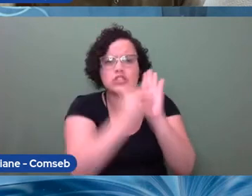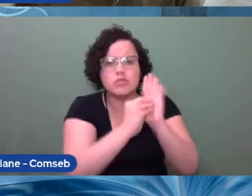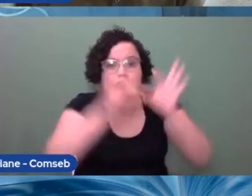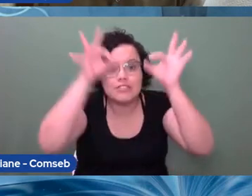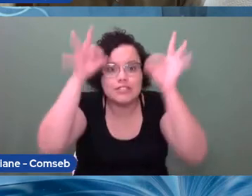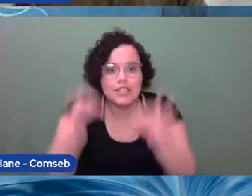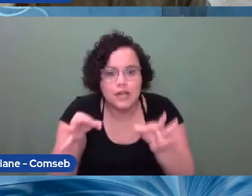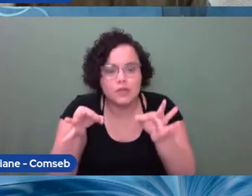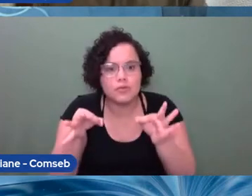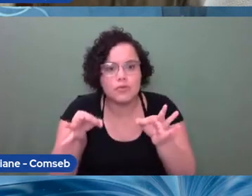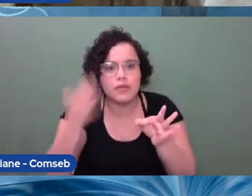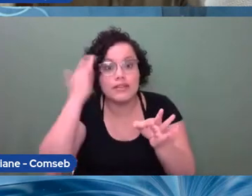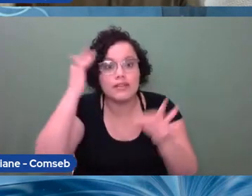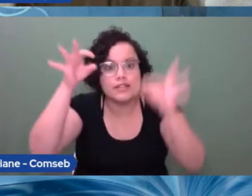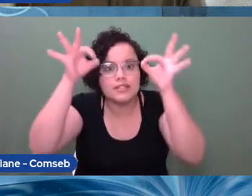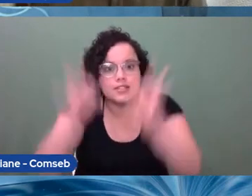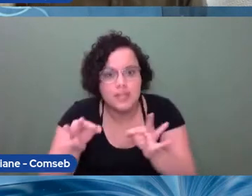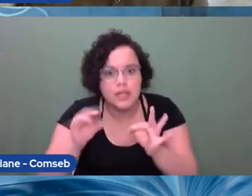Princípio vital.